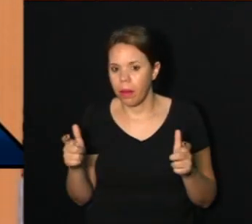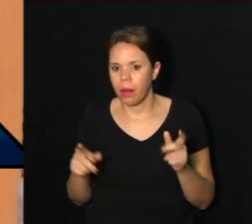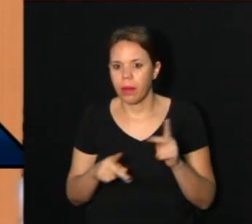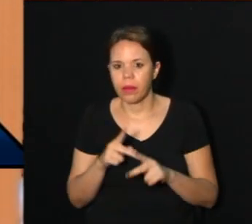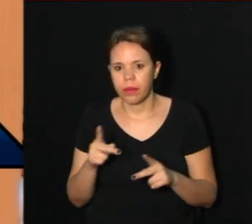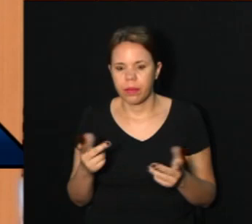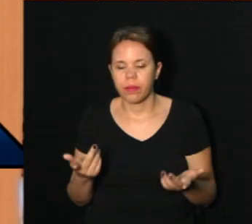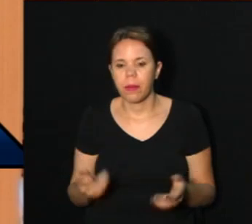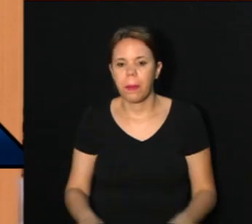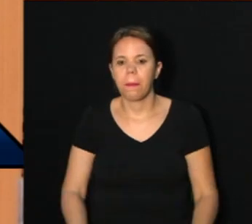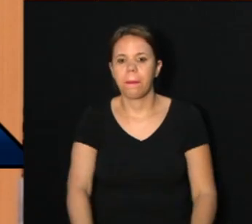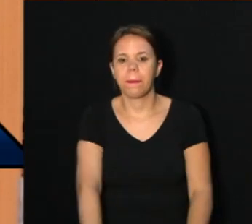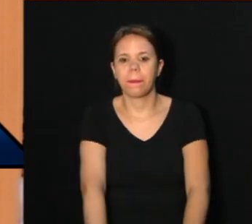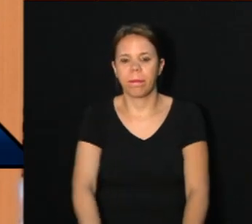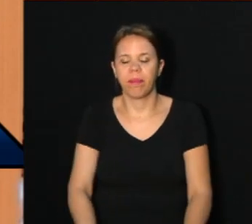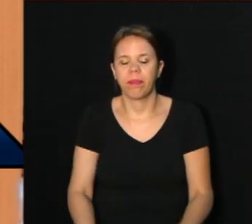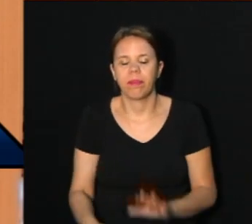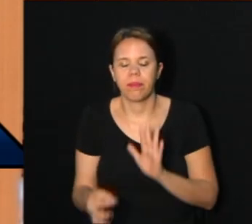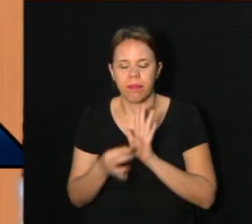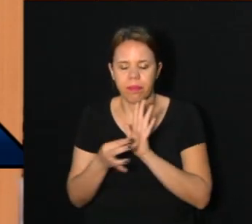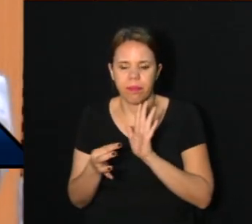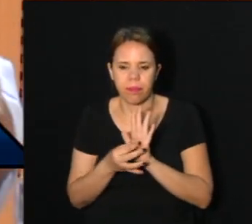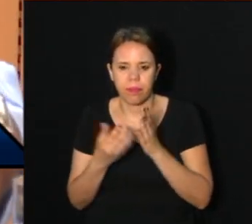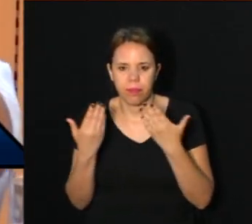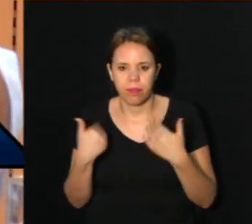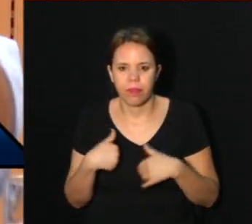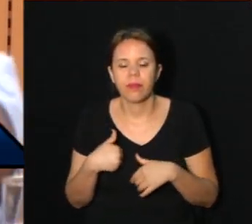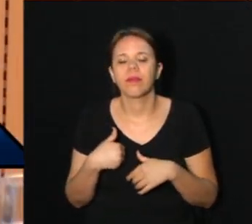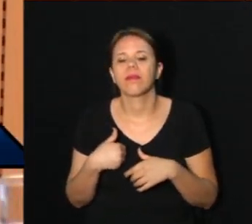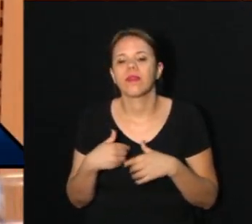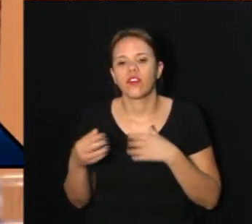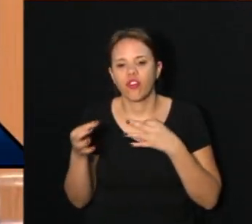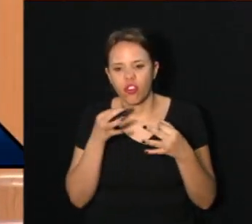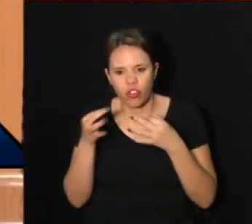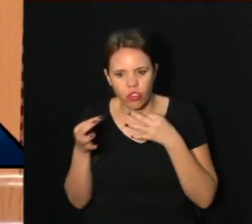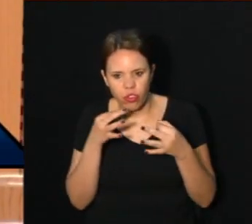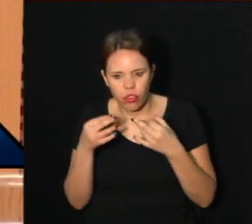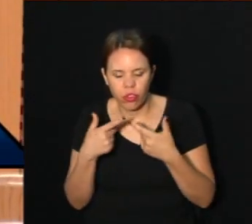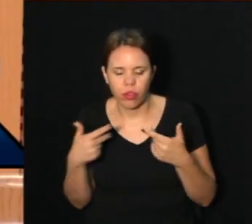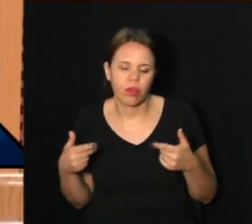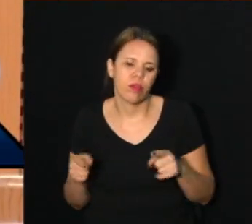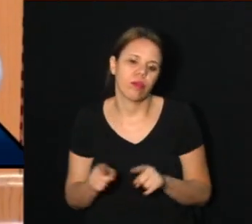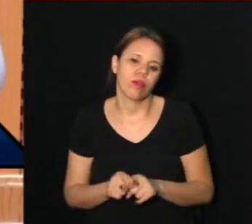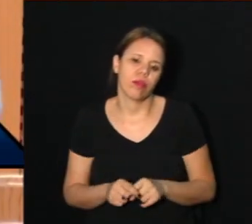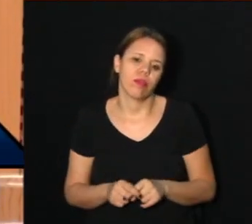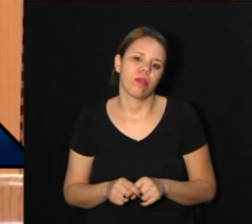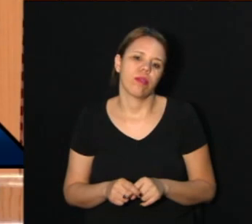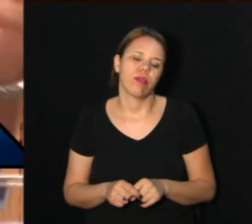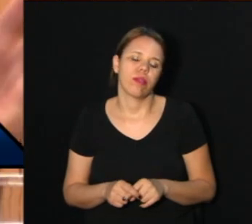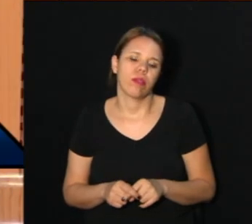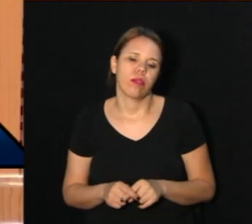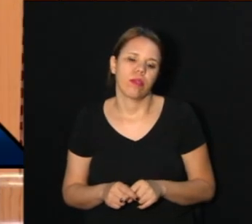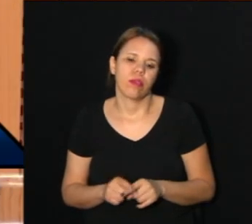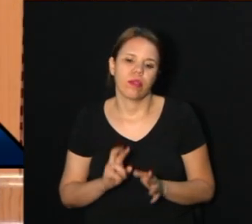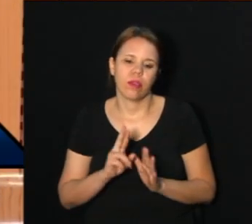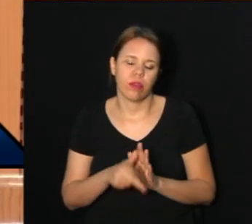grande maioria, na minha opinião, com sugestões, com críticas, objetivando